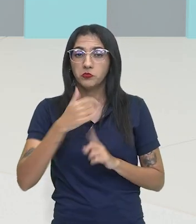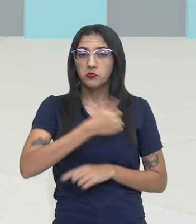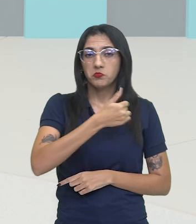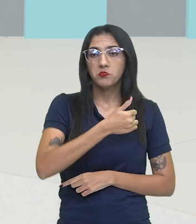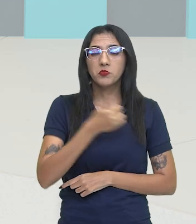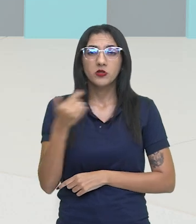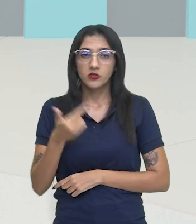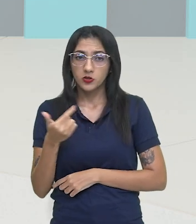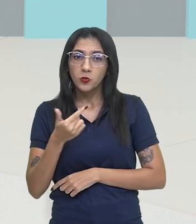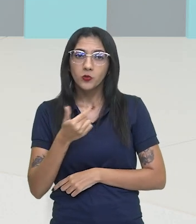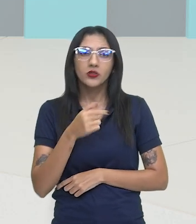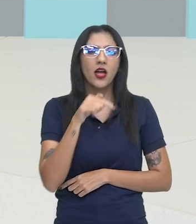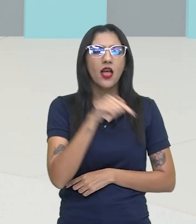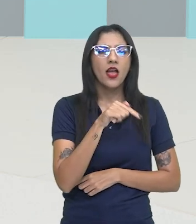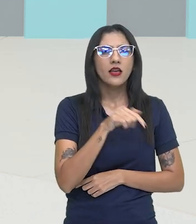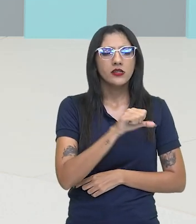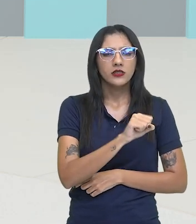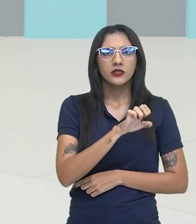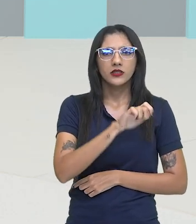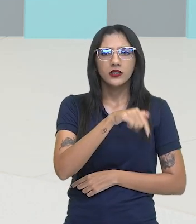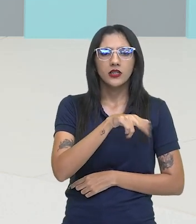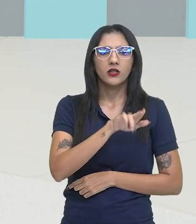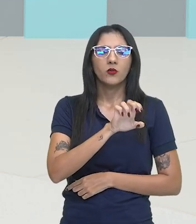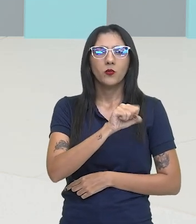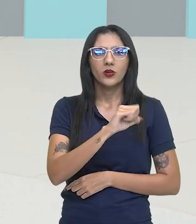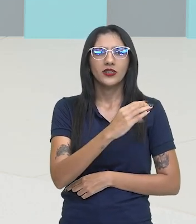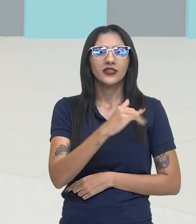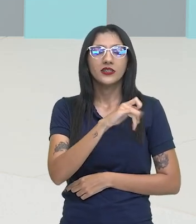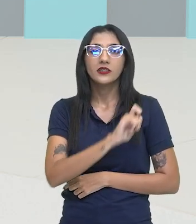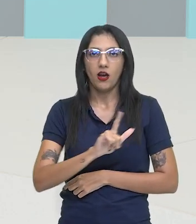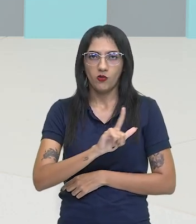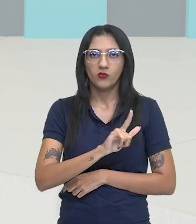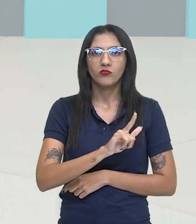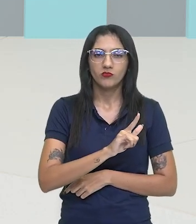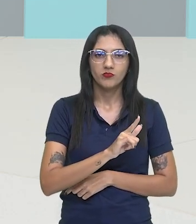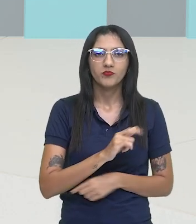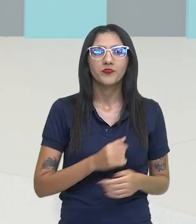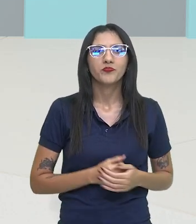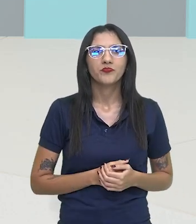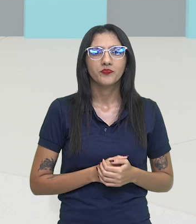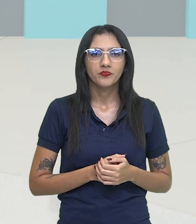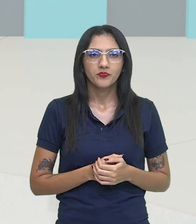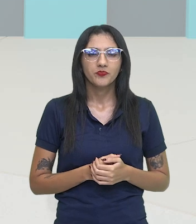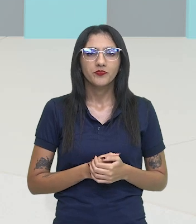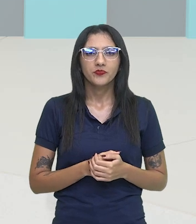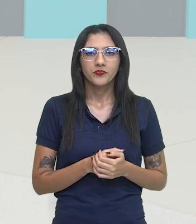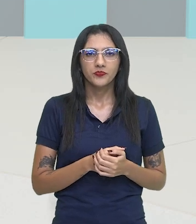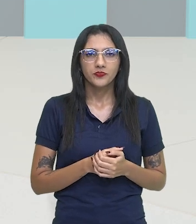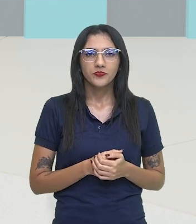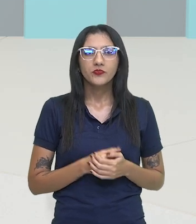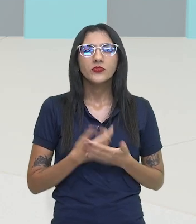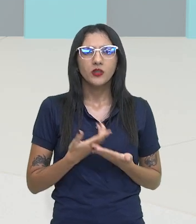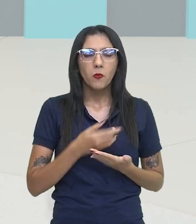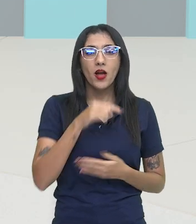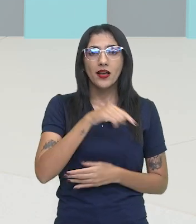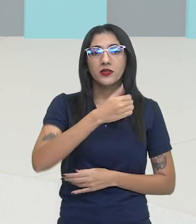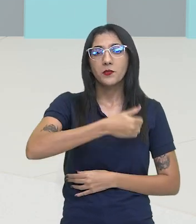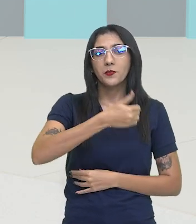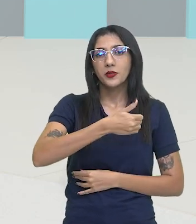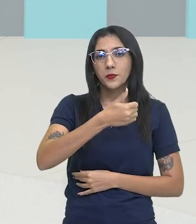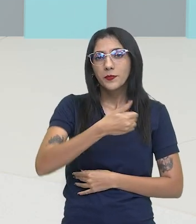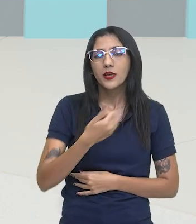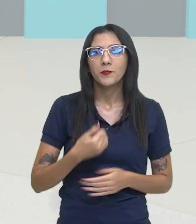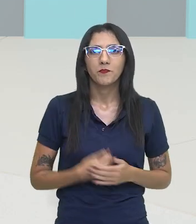e a coesão referencial dentro da coesão, tá bom? Coesão referencial é a articulação entre